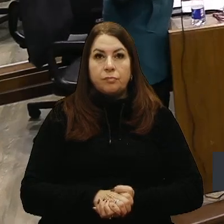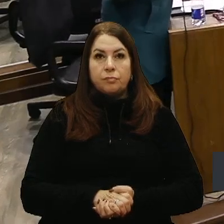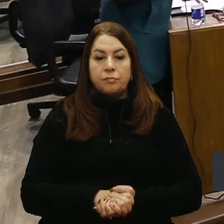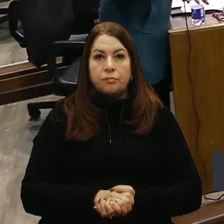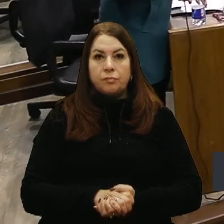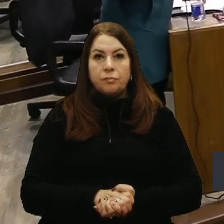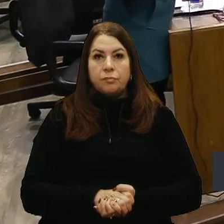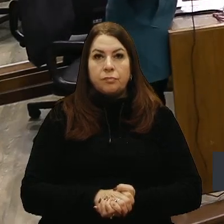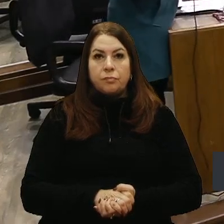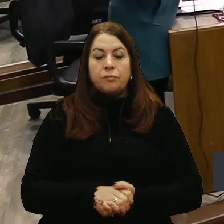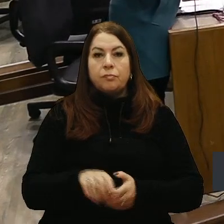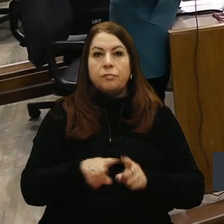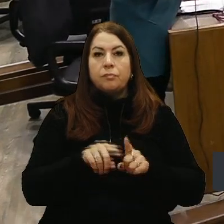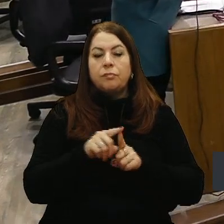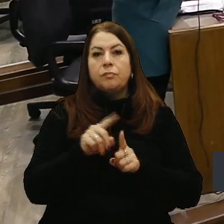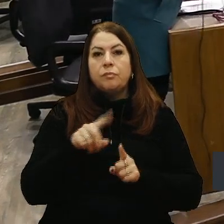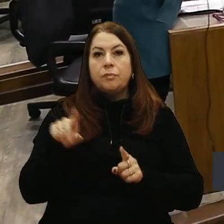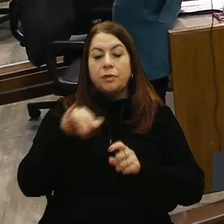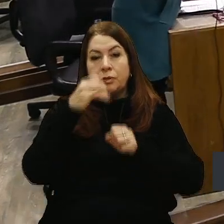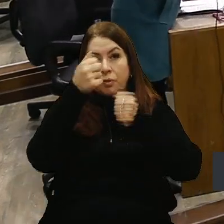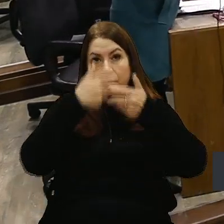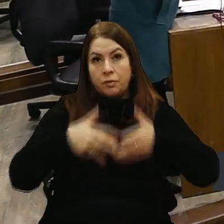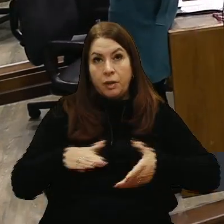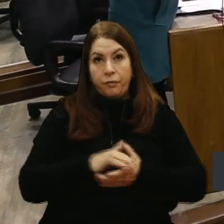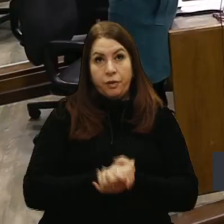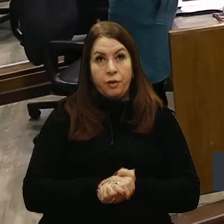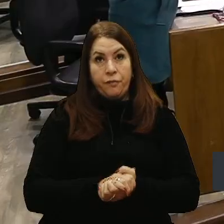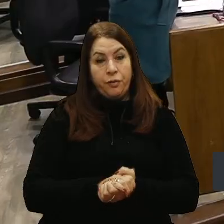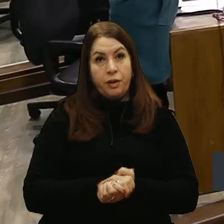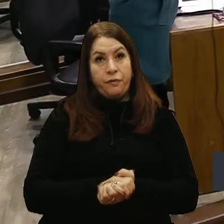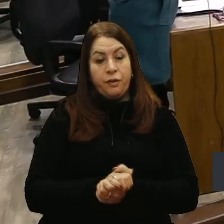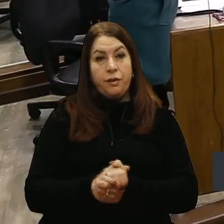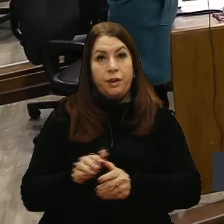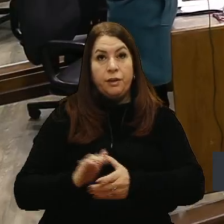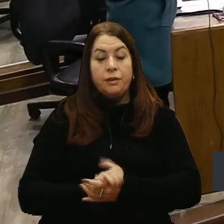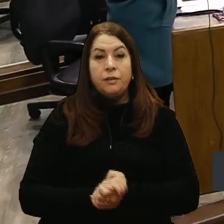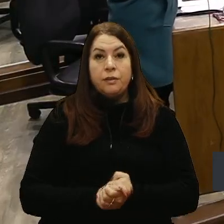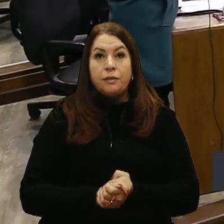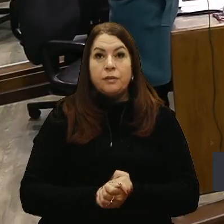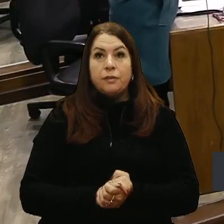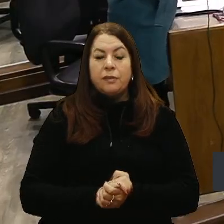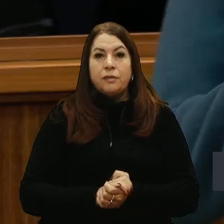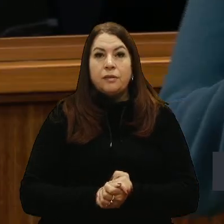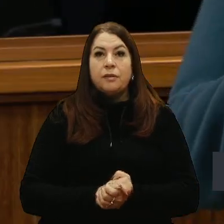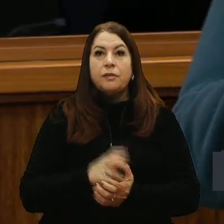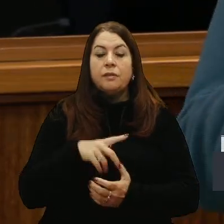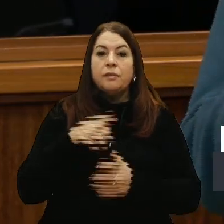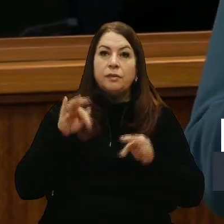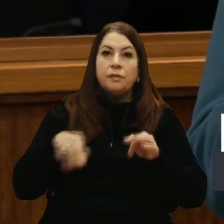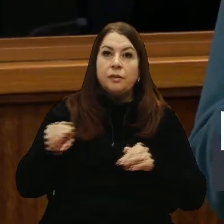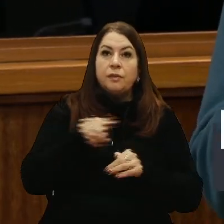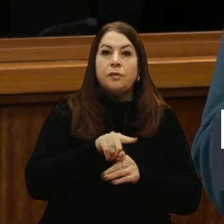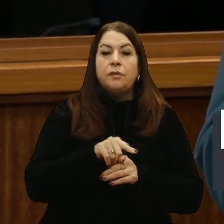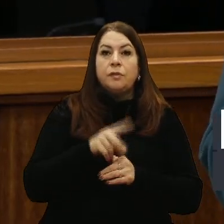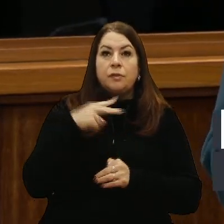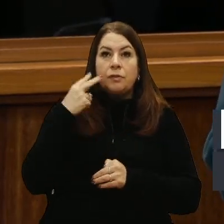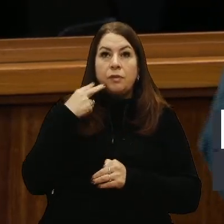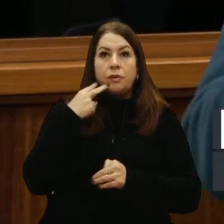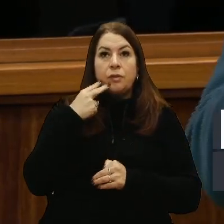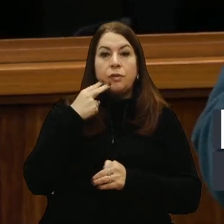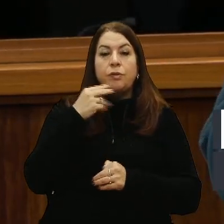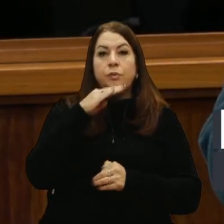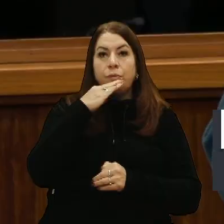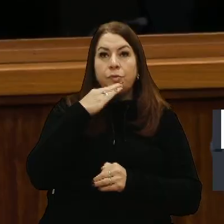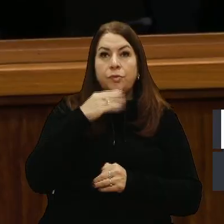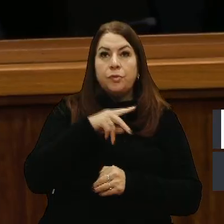Não, é apenas para justificar, né? Isso aí a gente está terminando, né, vereador Bortoluzzi, agora